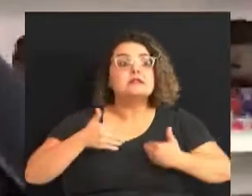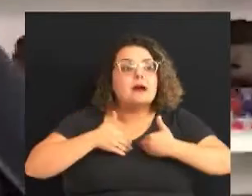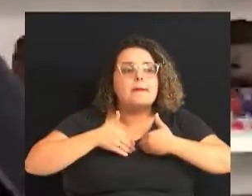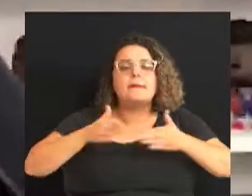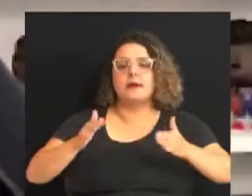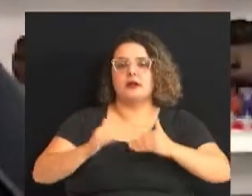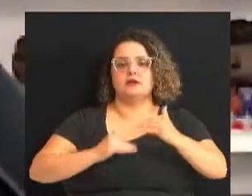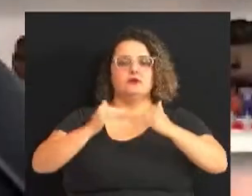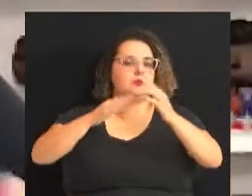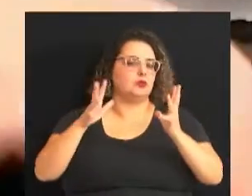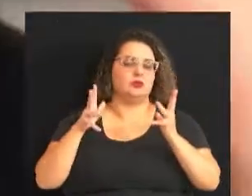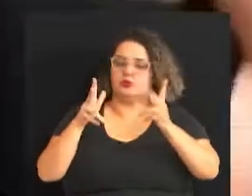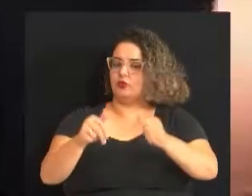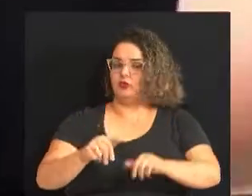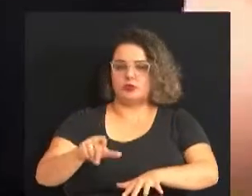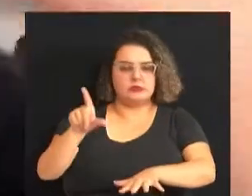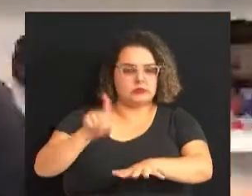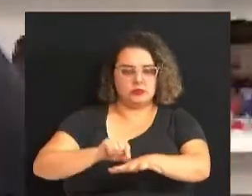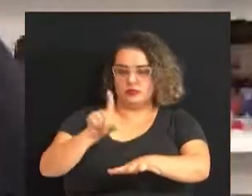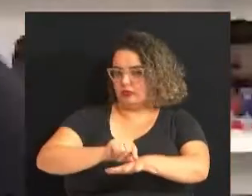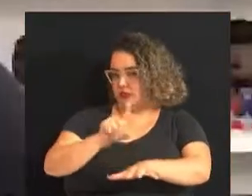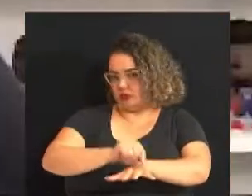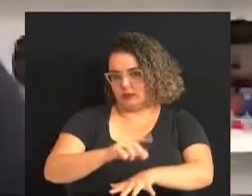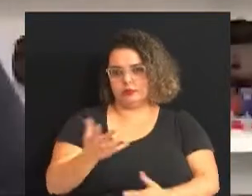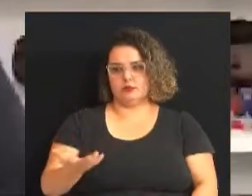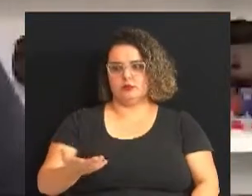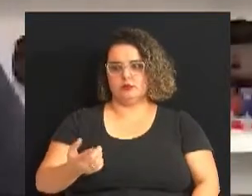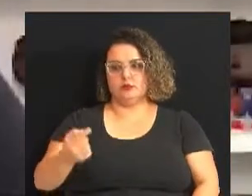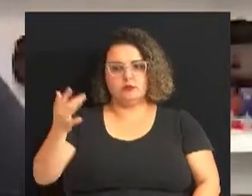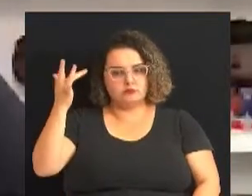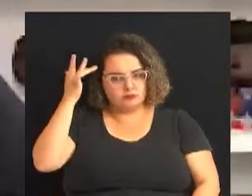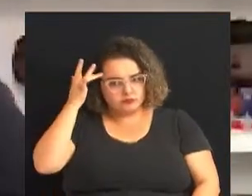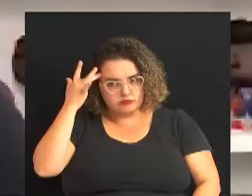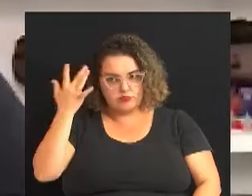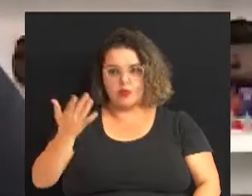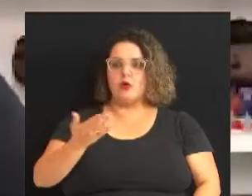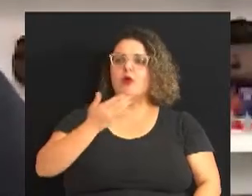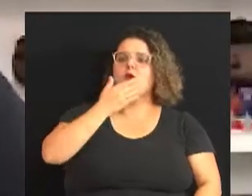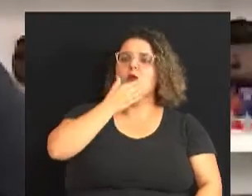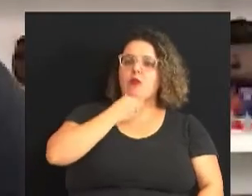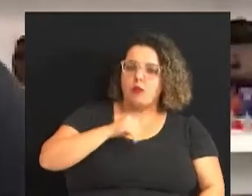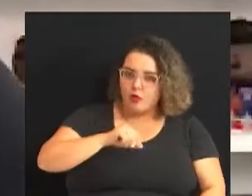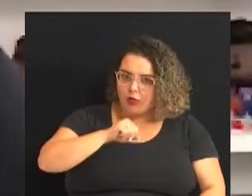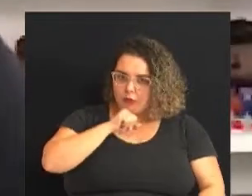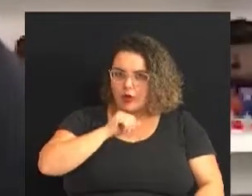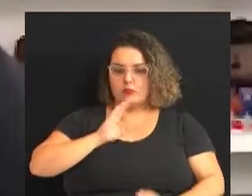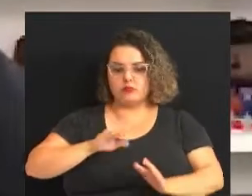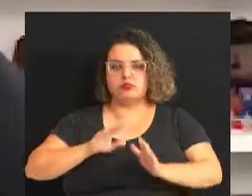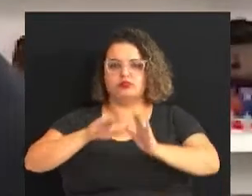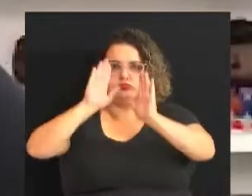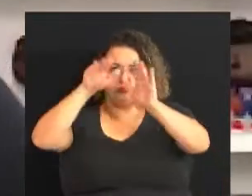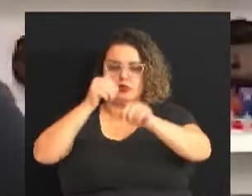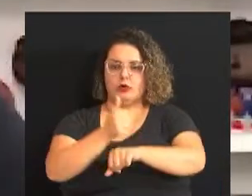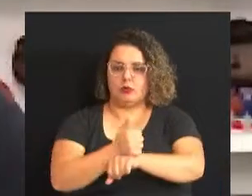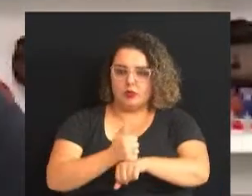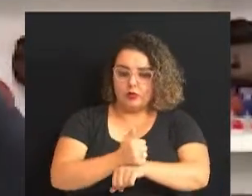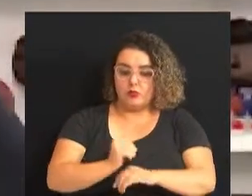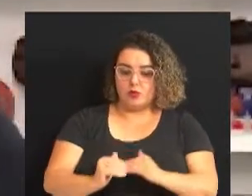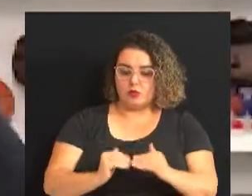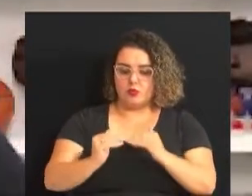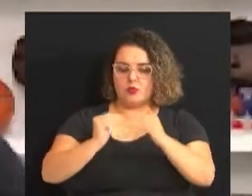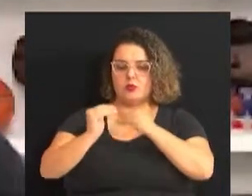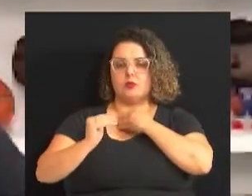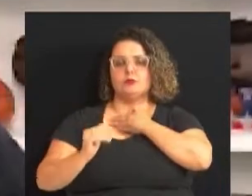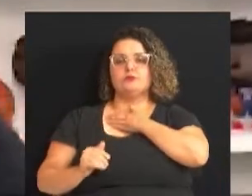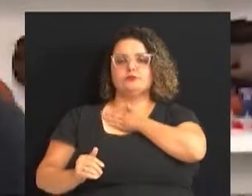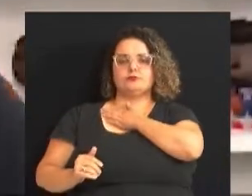evoluir em todos os aspectos. Ele é um cara de cabeça boa, o pai dele foi jogador de basquete, é um cara que em evolução aqui no basquete nacional